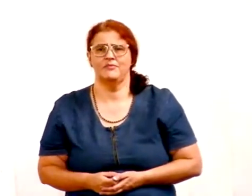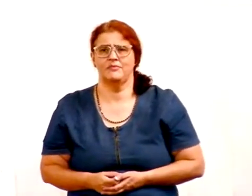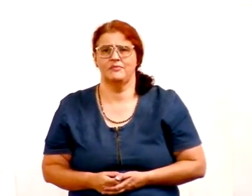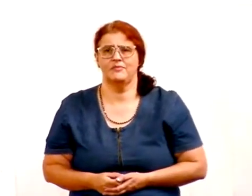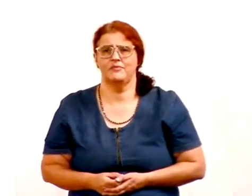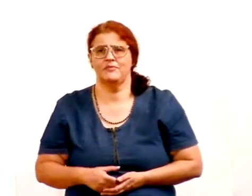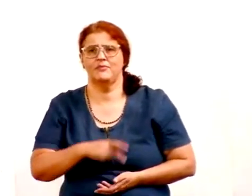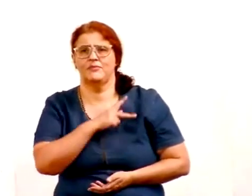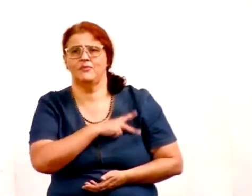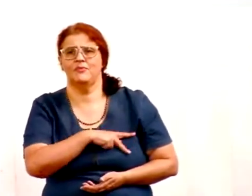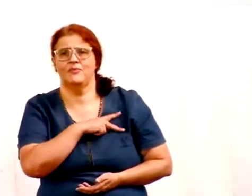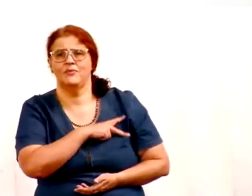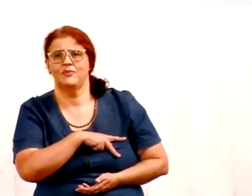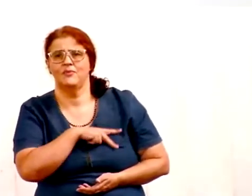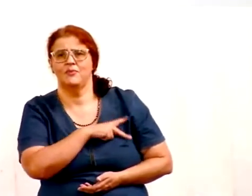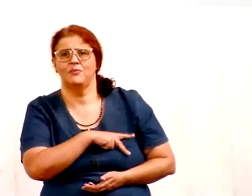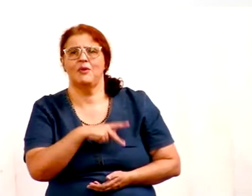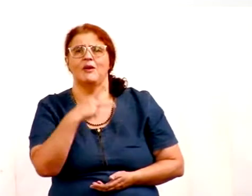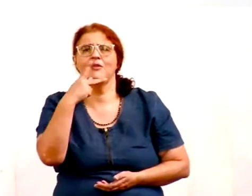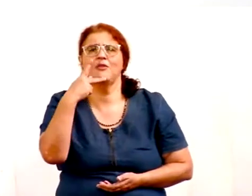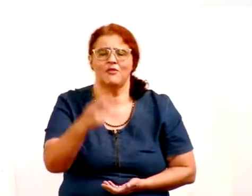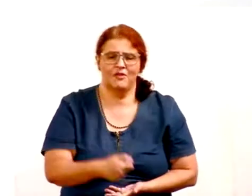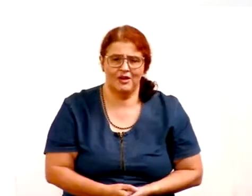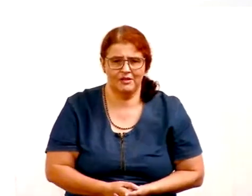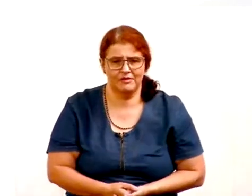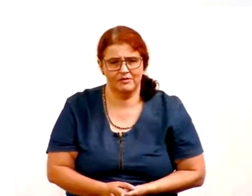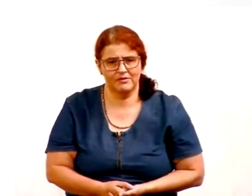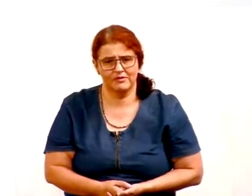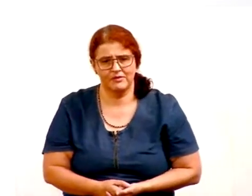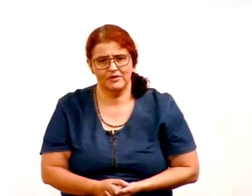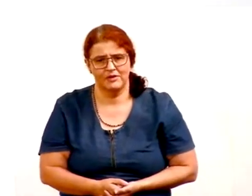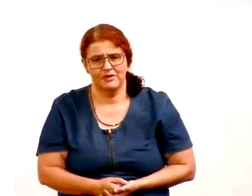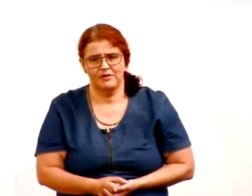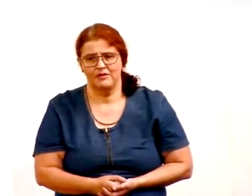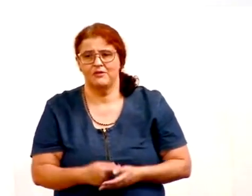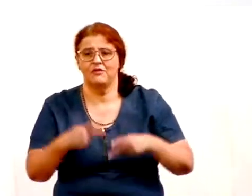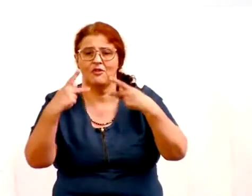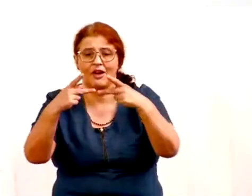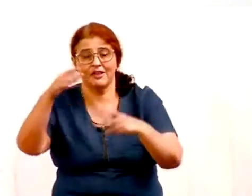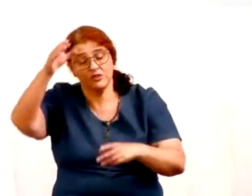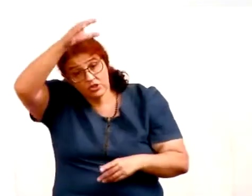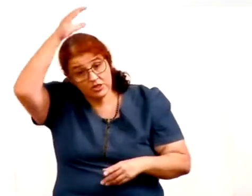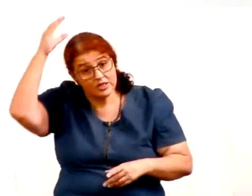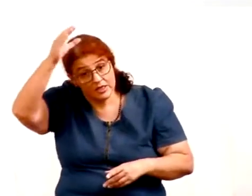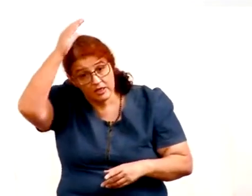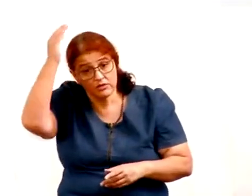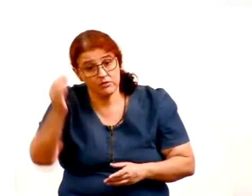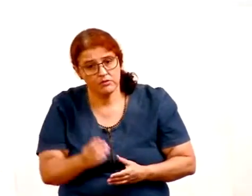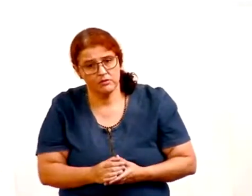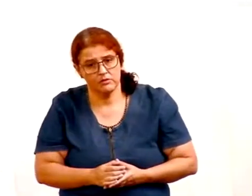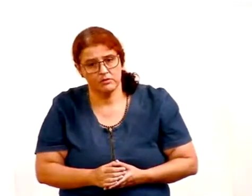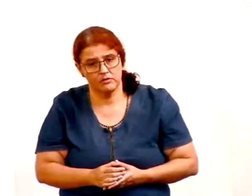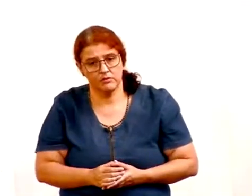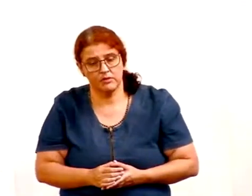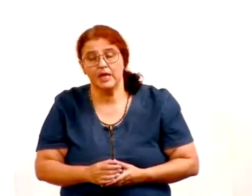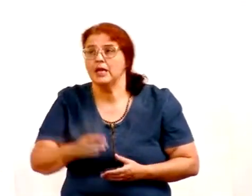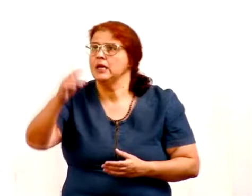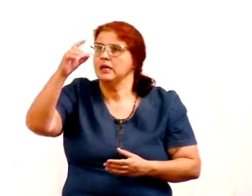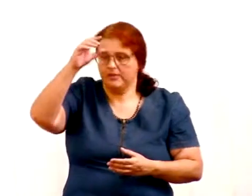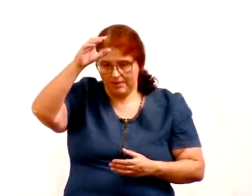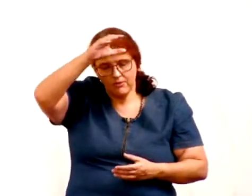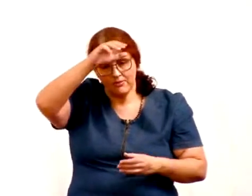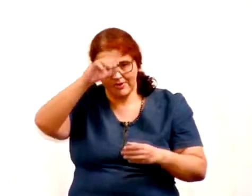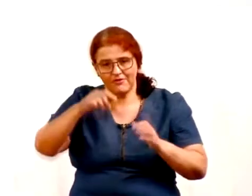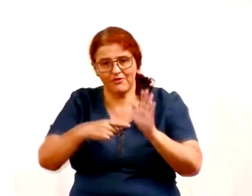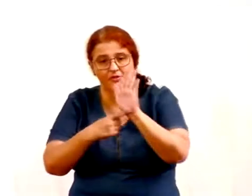Paulo aqui então toma estes elementos e os aplica a Cristo. É Cristo que é a pedra